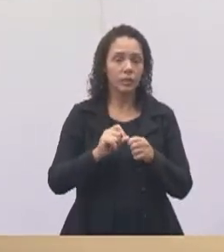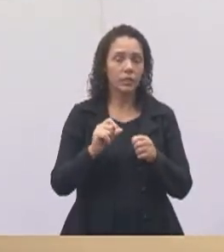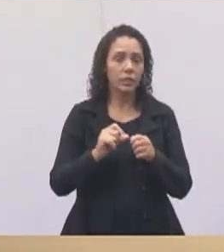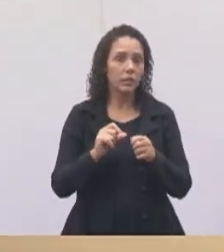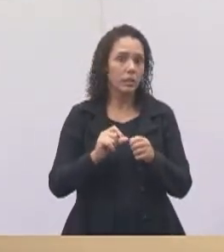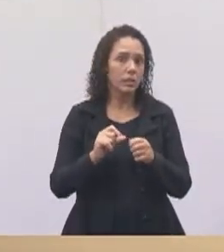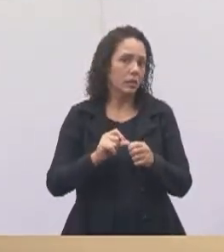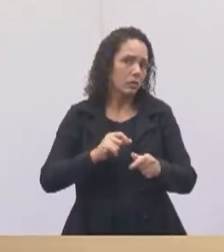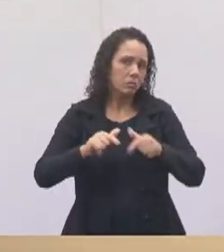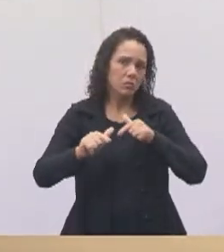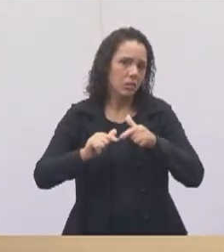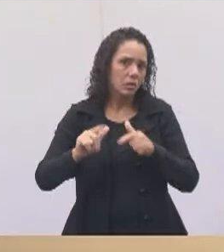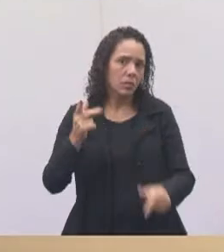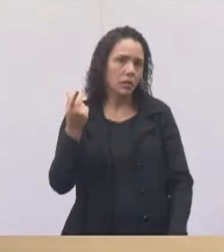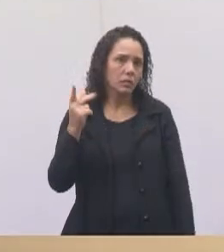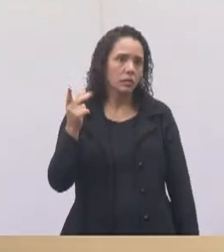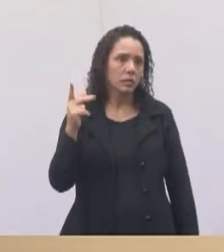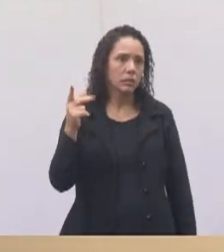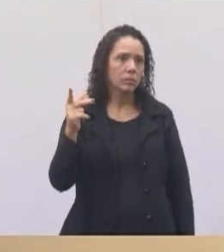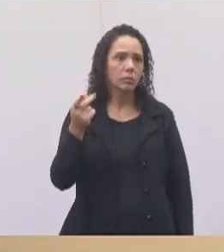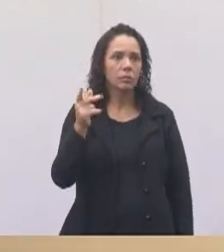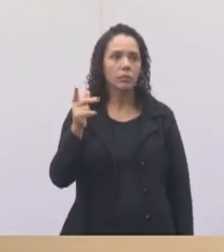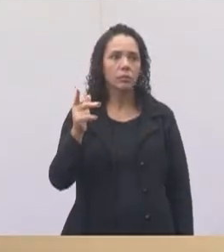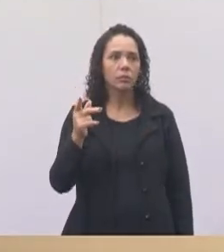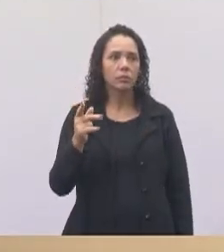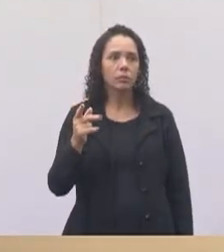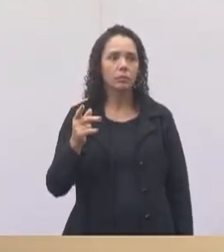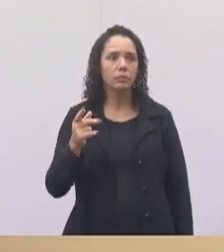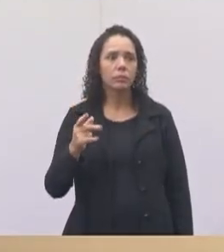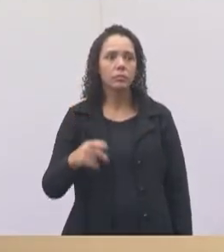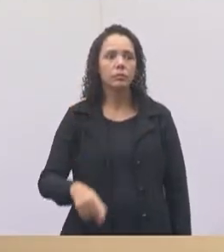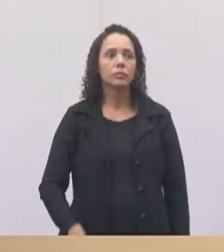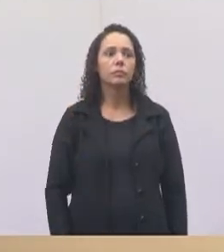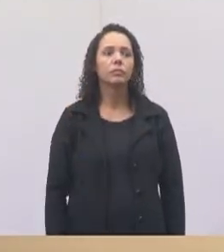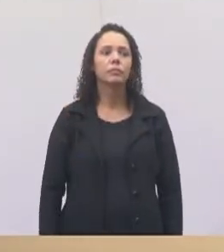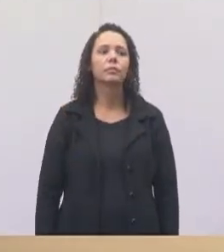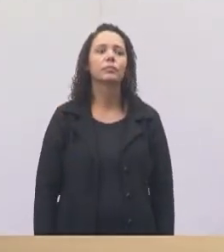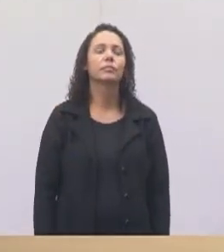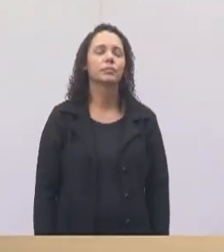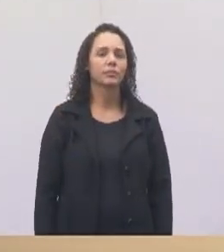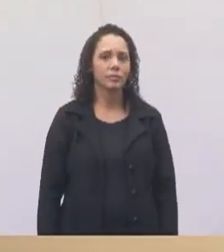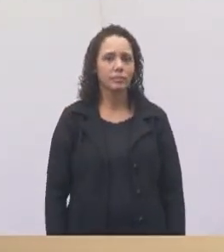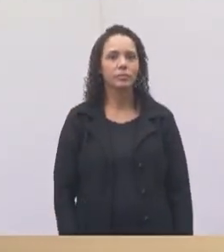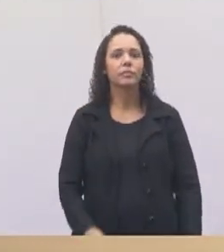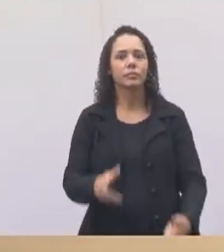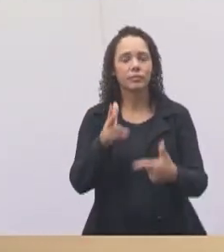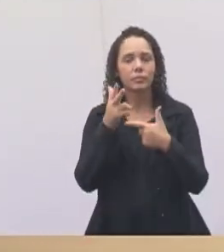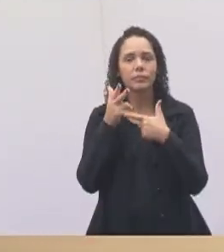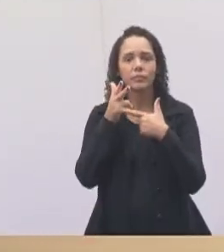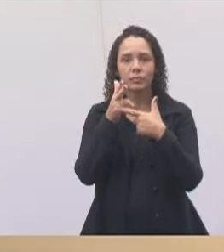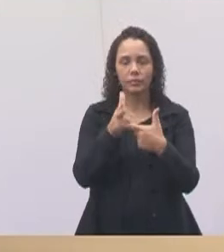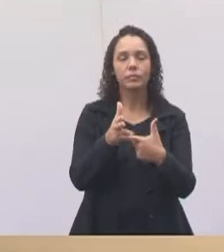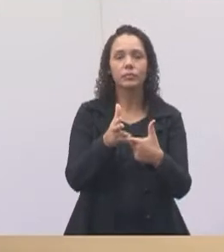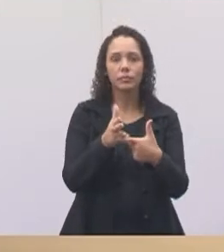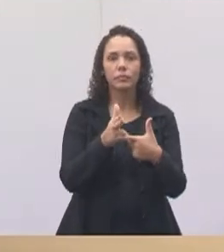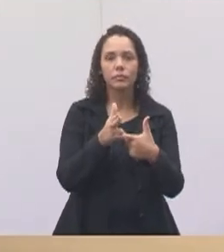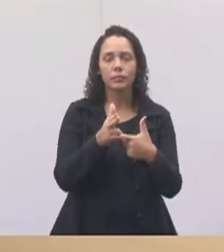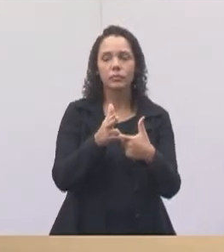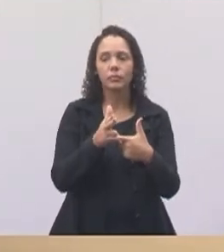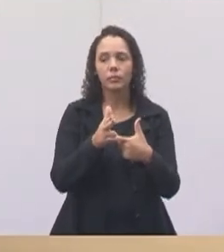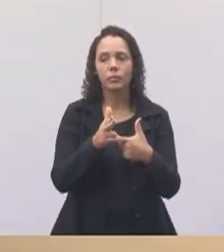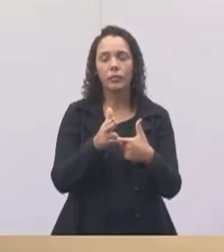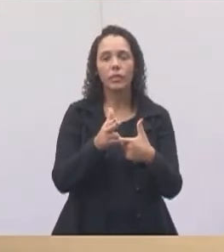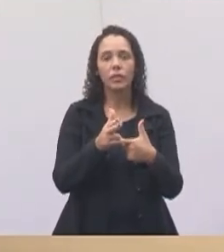religiosa nessa cidade e o respeito a cada um. Então eu quero mostrar o vídeo, mostra o vídeo para mim, por favor, de alguns